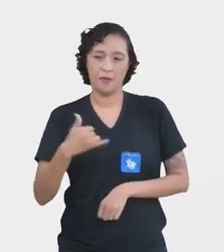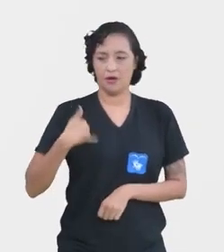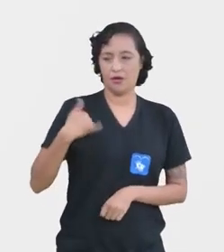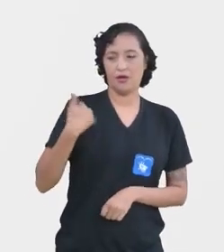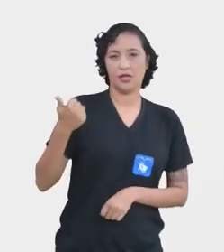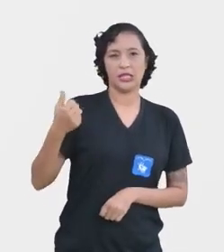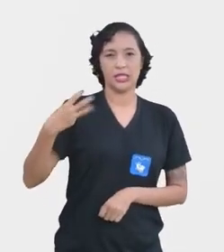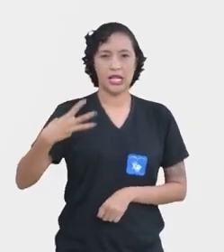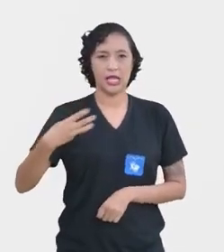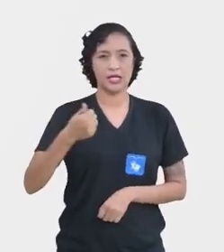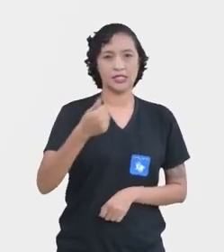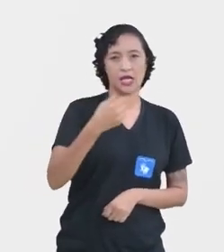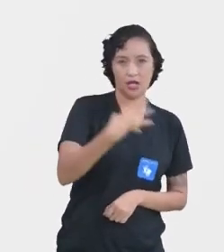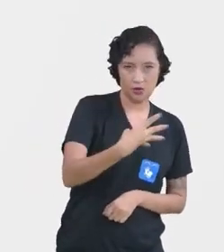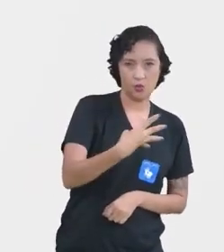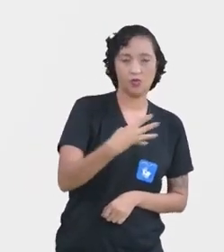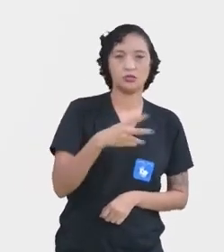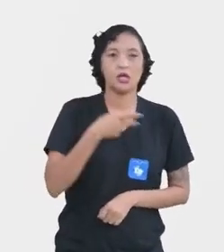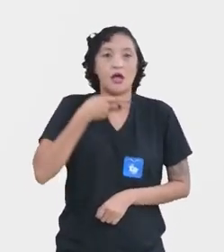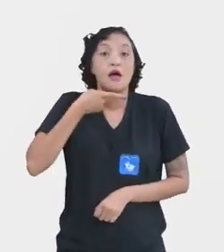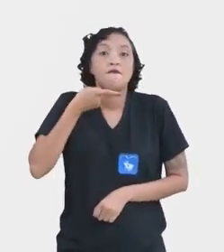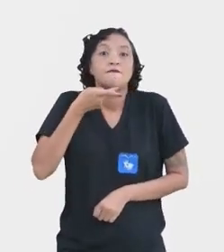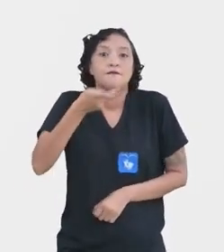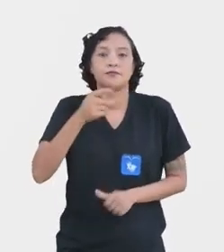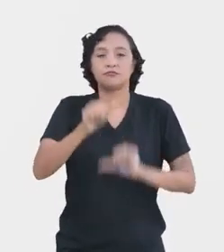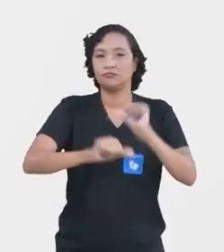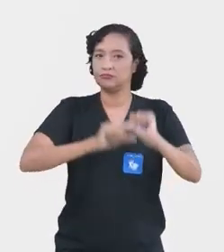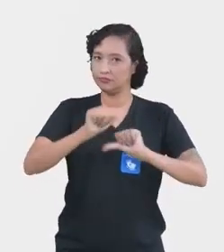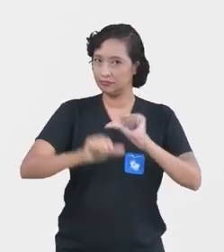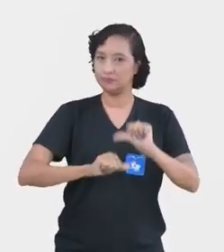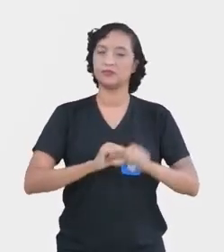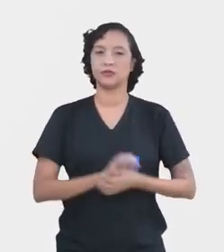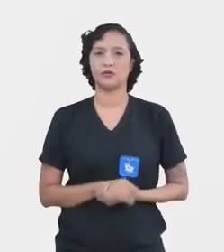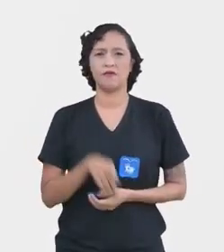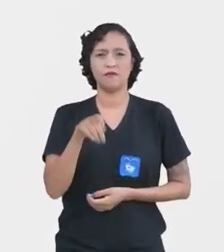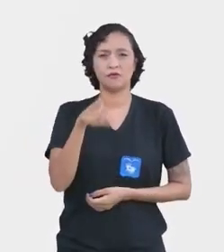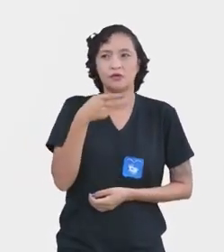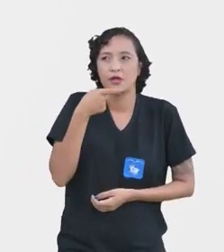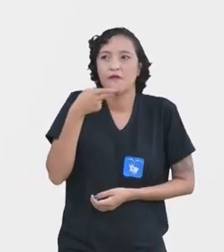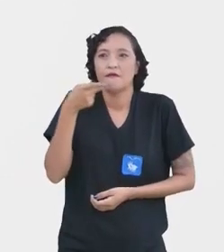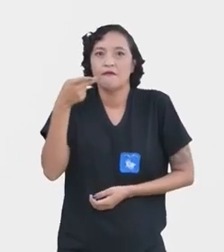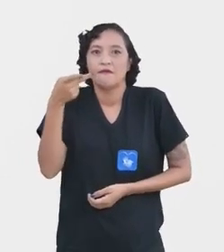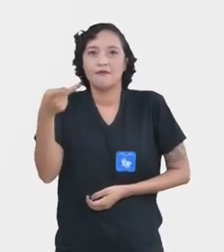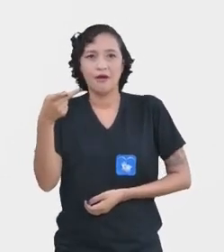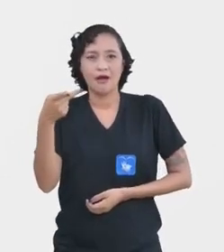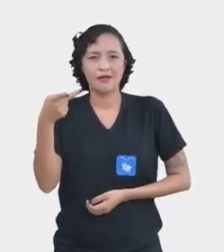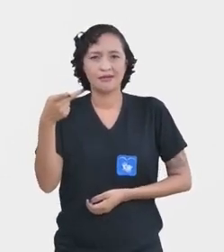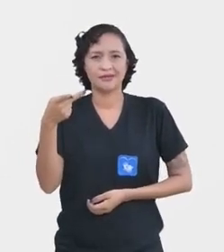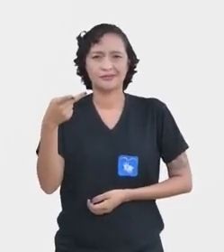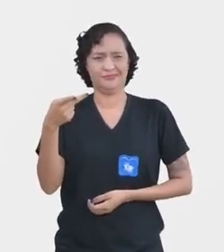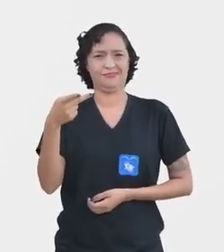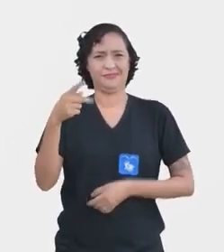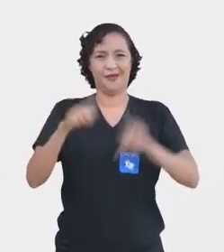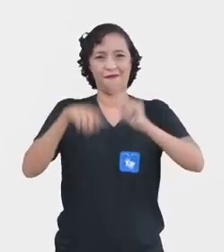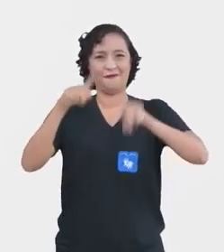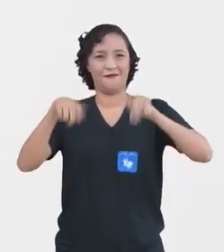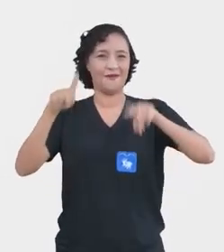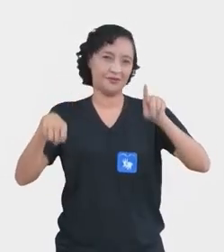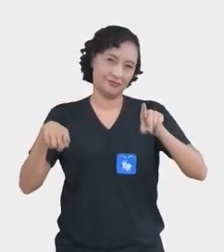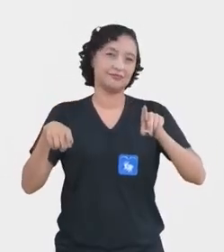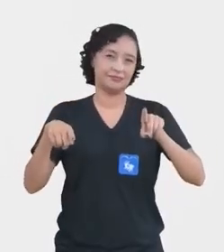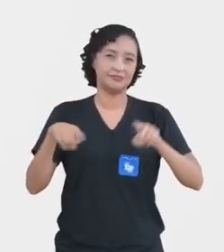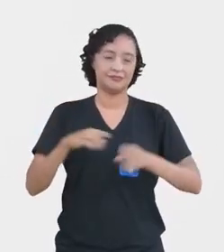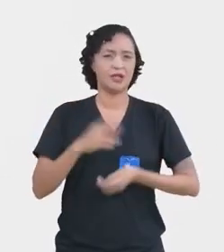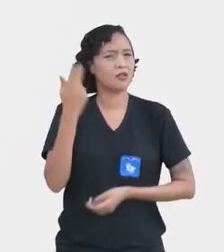vão perceber que houve uma alteração dessa voz. Você entona a voz e acontece uma variação